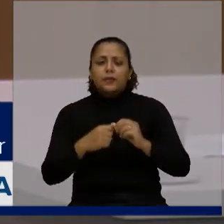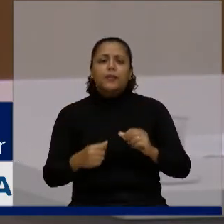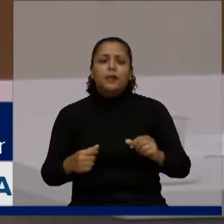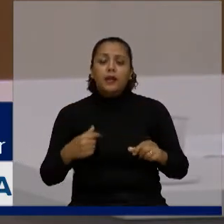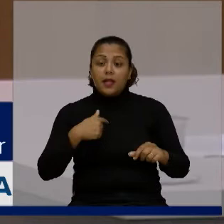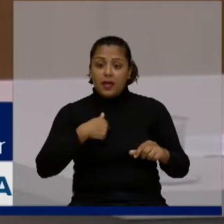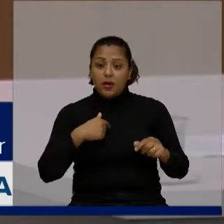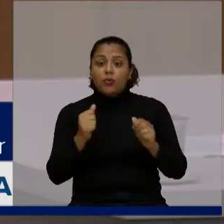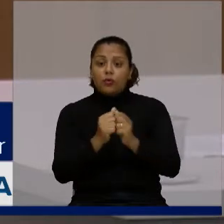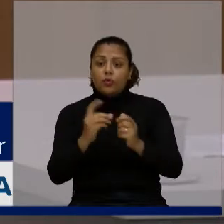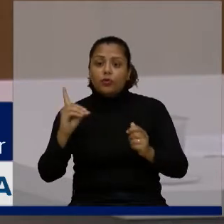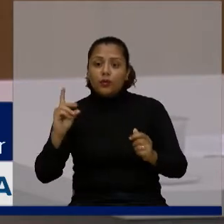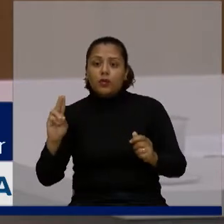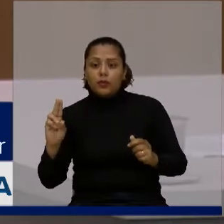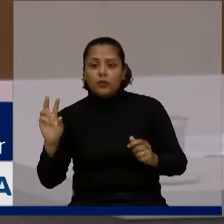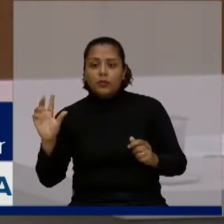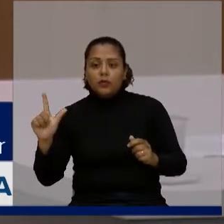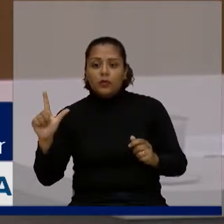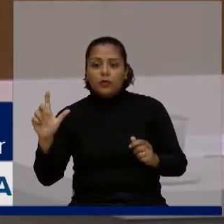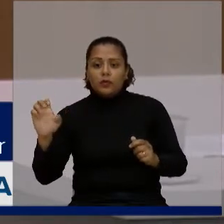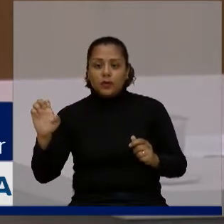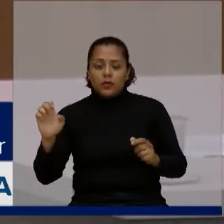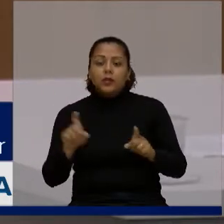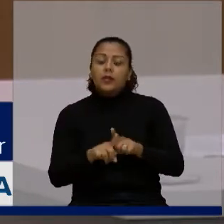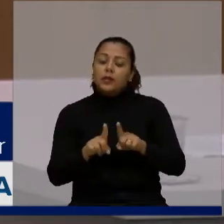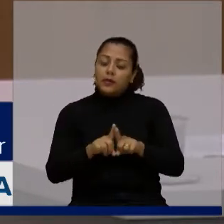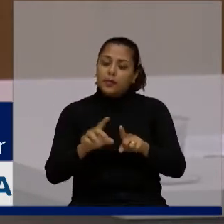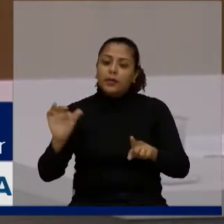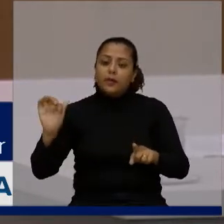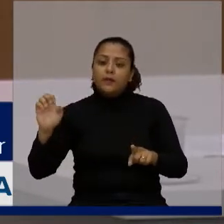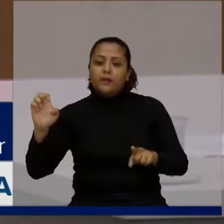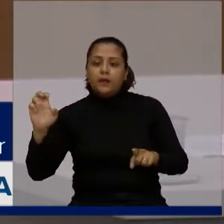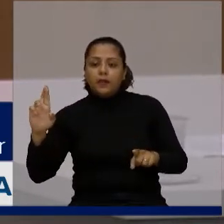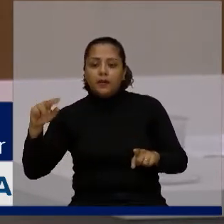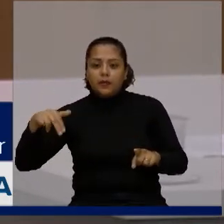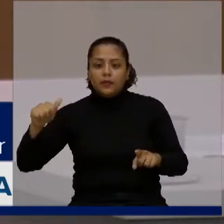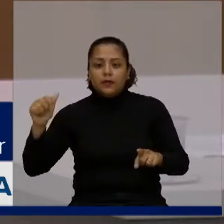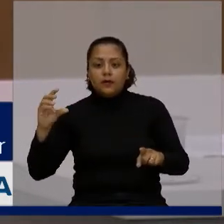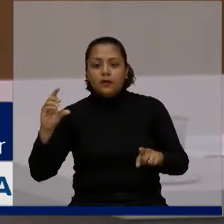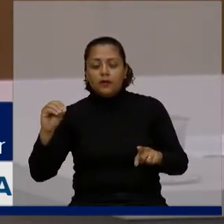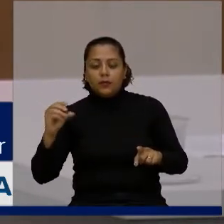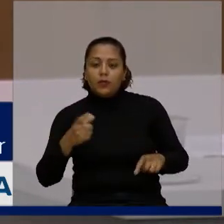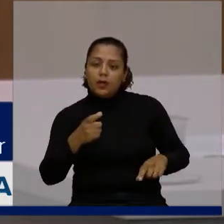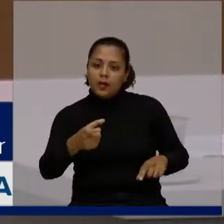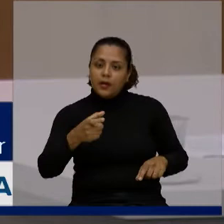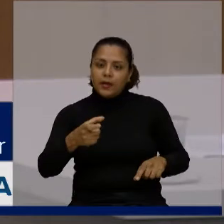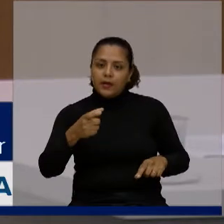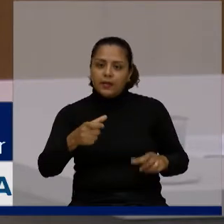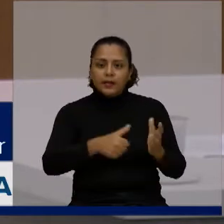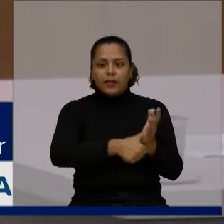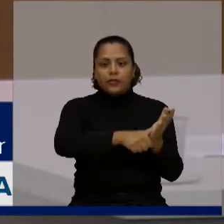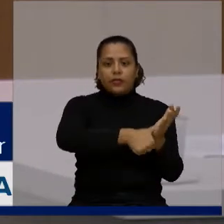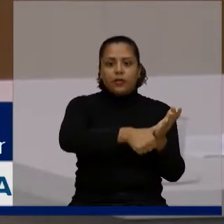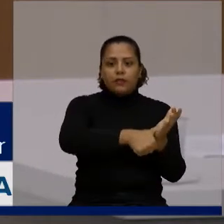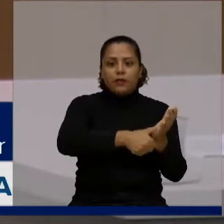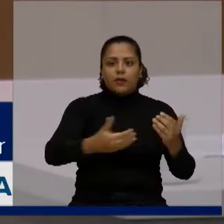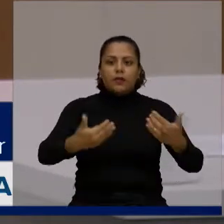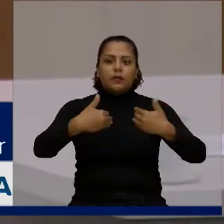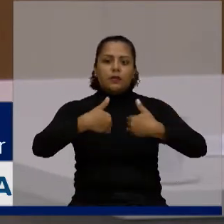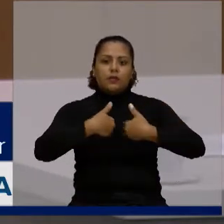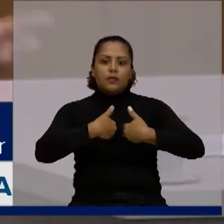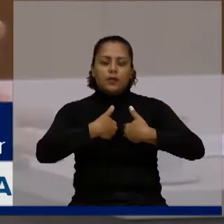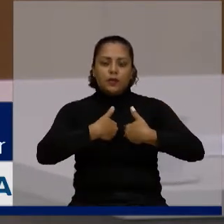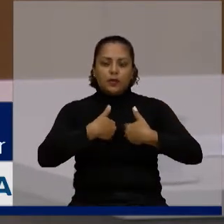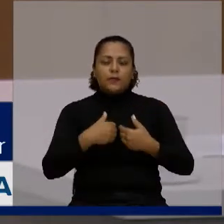do Fernando Petite, da carteirinha de identificação do autista, né? A gente aprovou nessa casa e a Secretaria